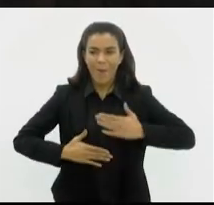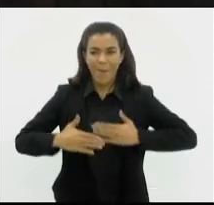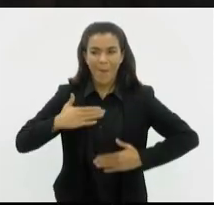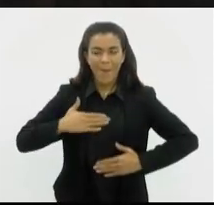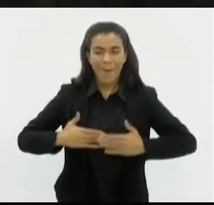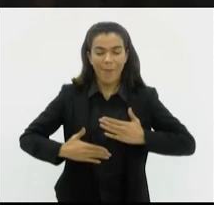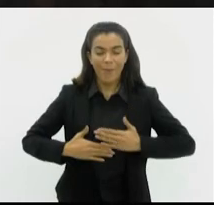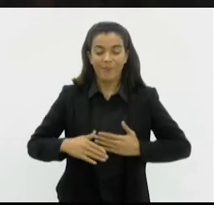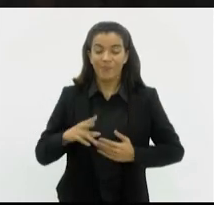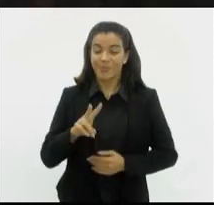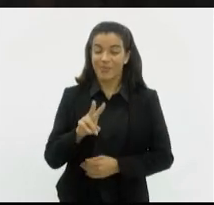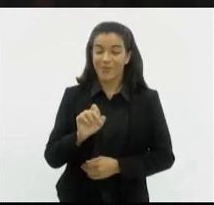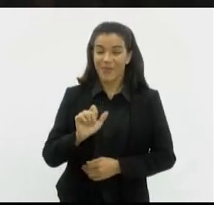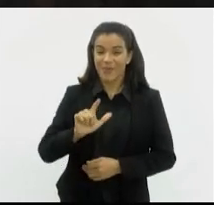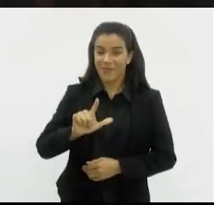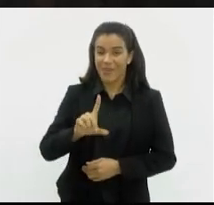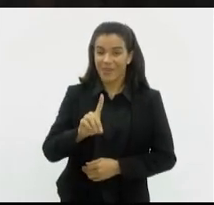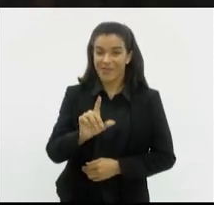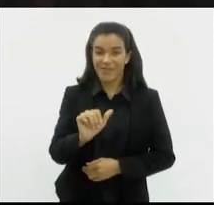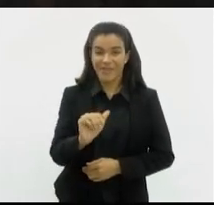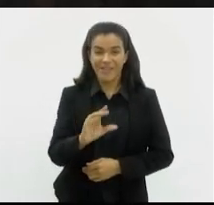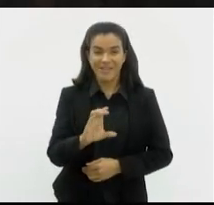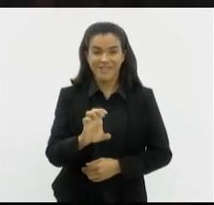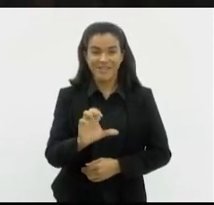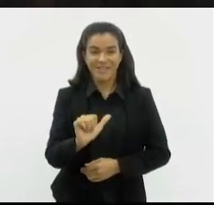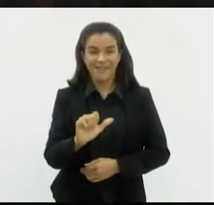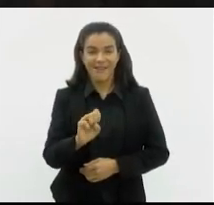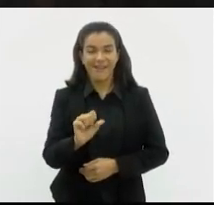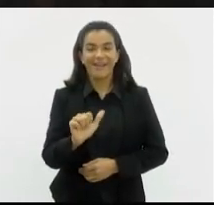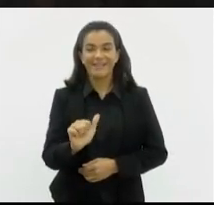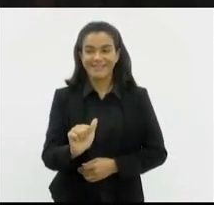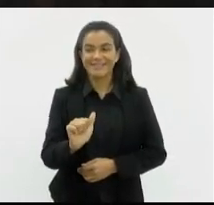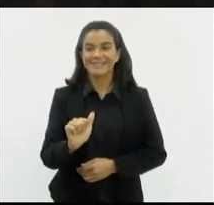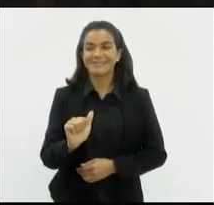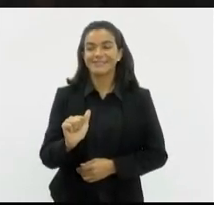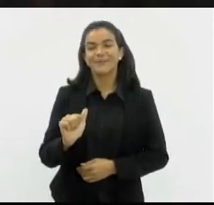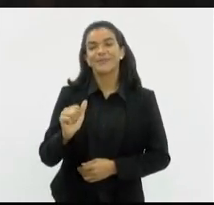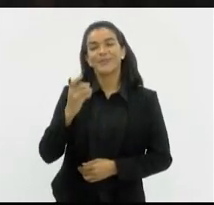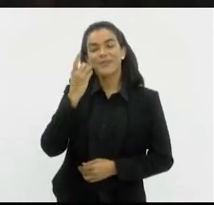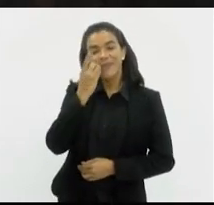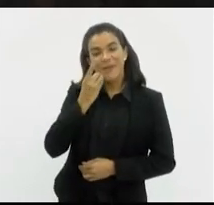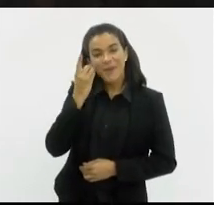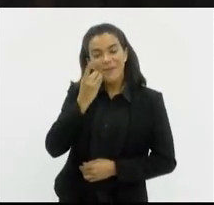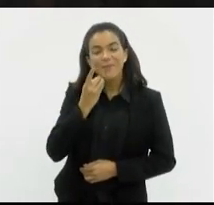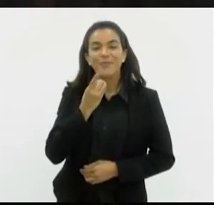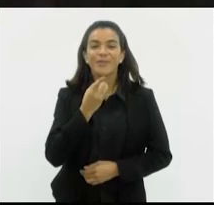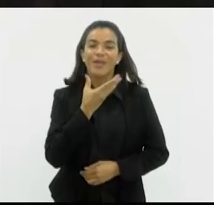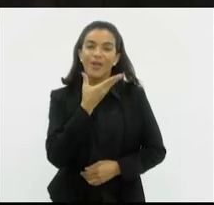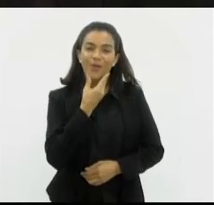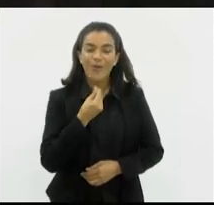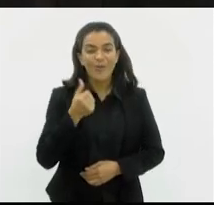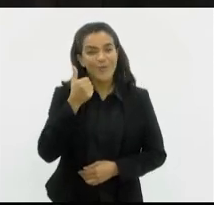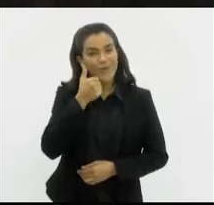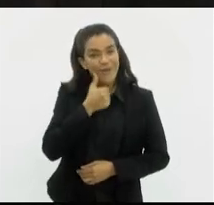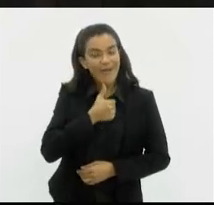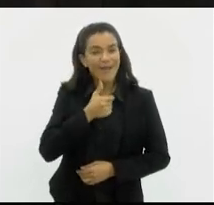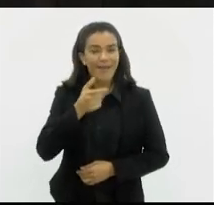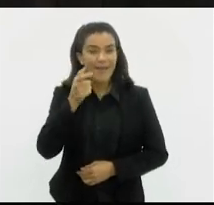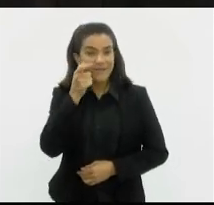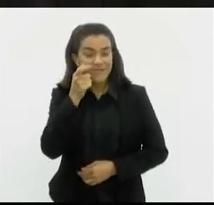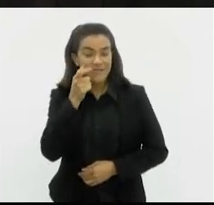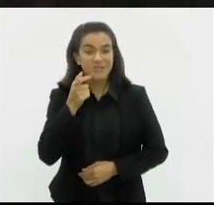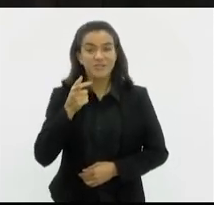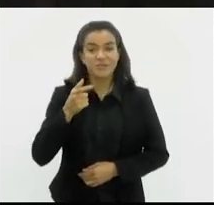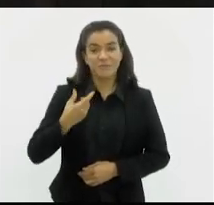deputado Valdassé Asa, senhoras e senhores deputados que nos assistem de forma presencial